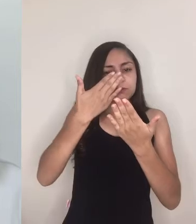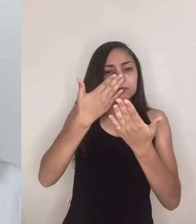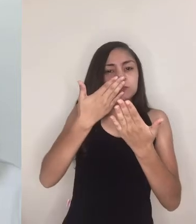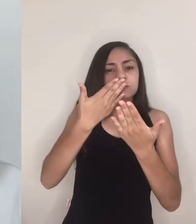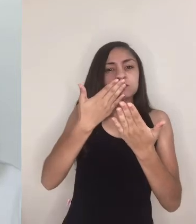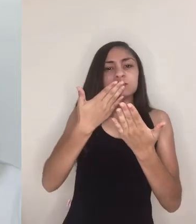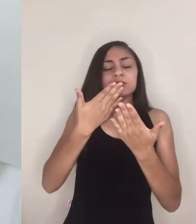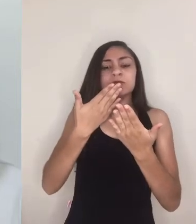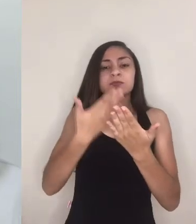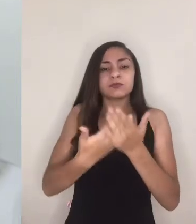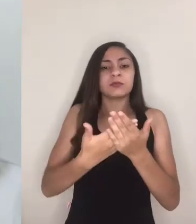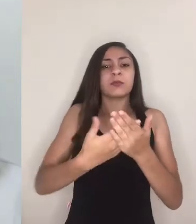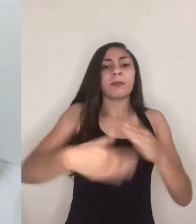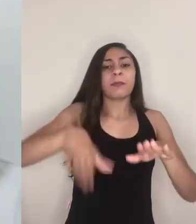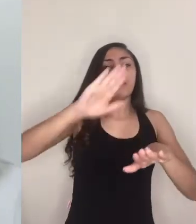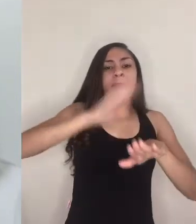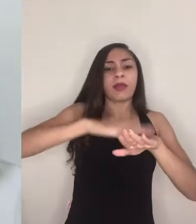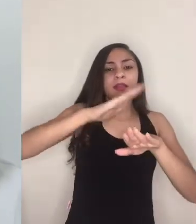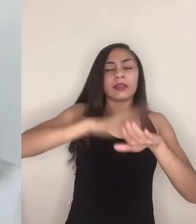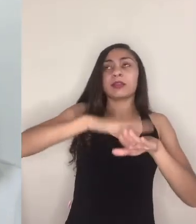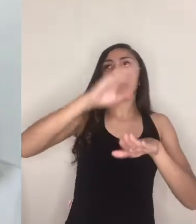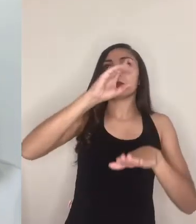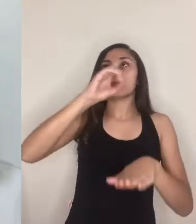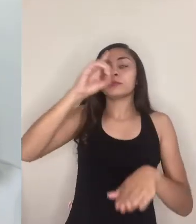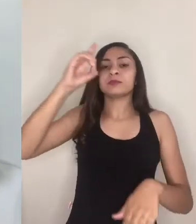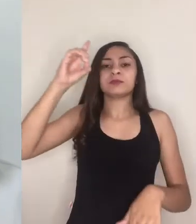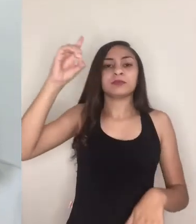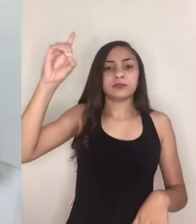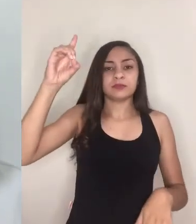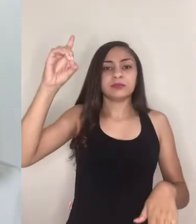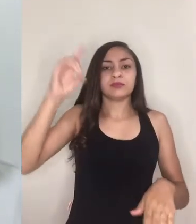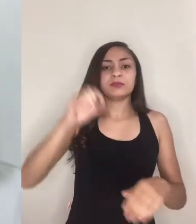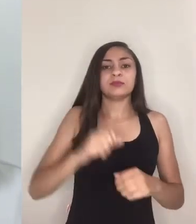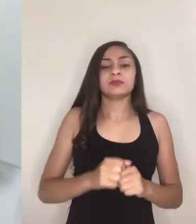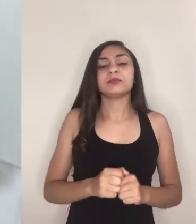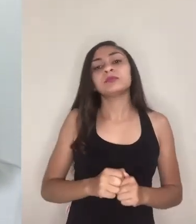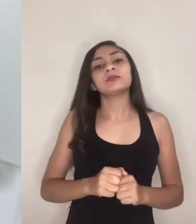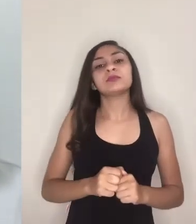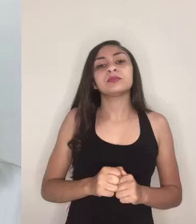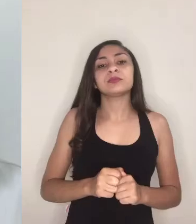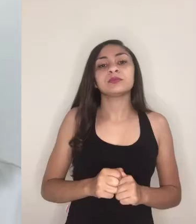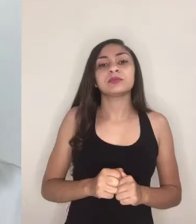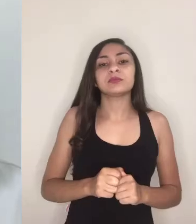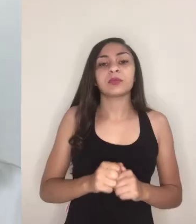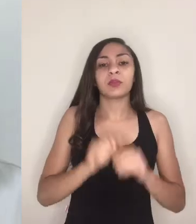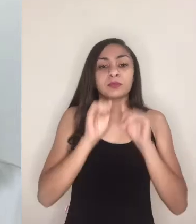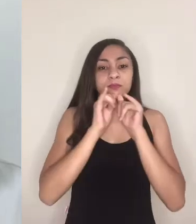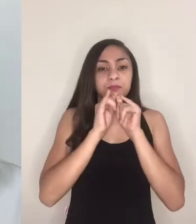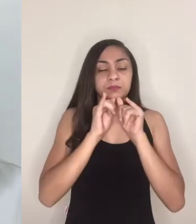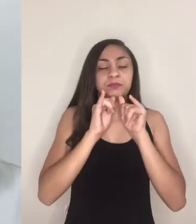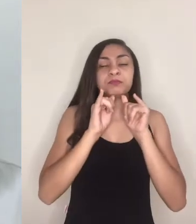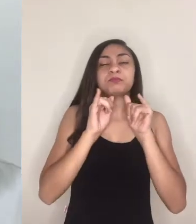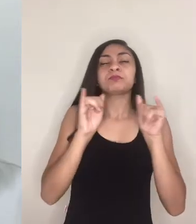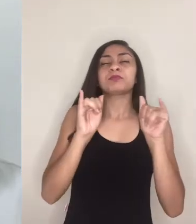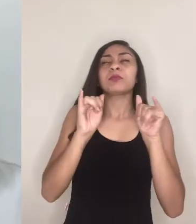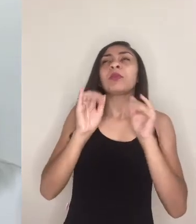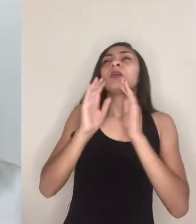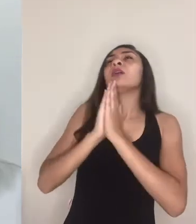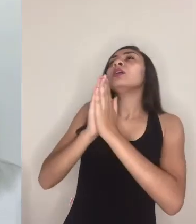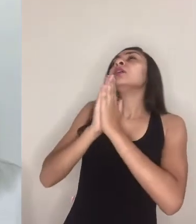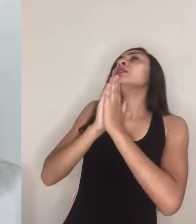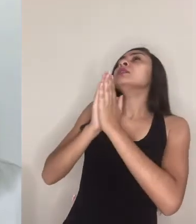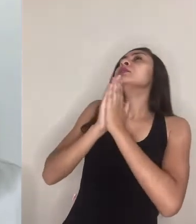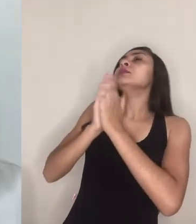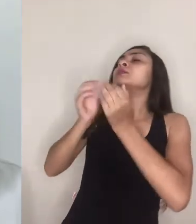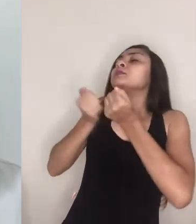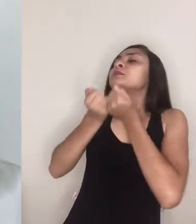culto pertencente a Deus. Finalmente, adicionam uma oração